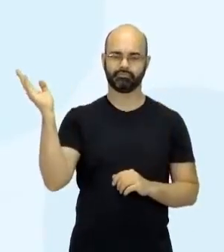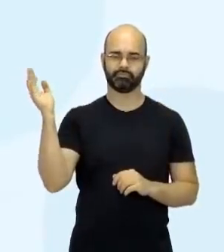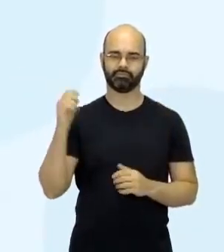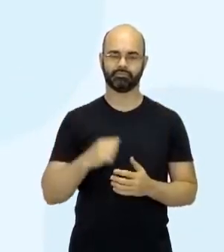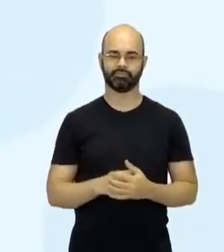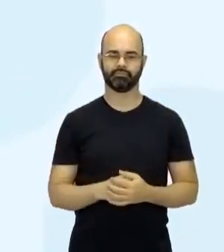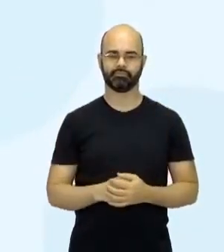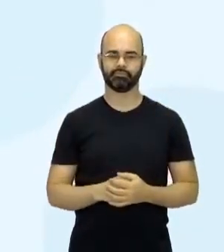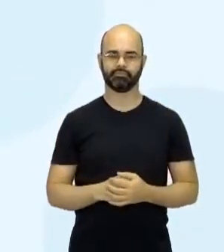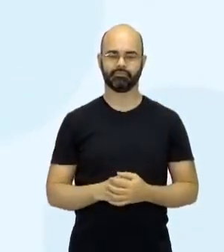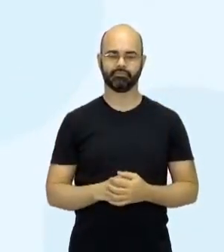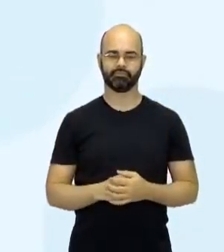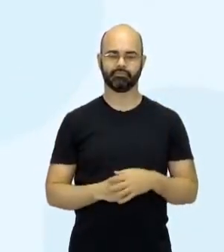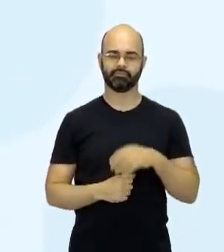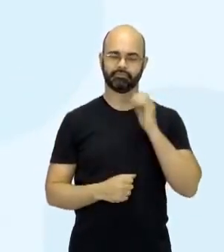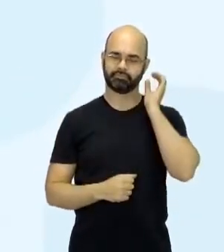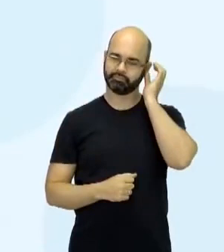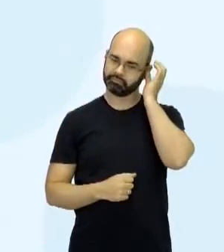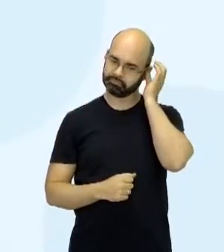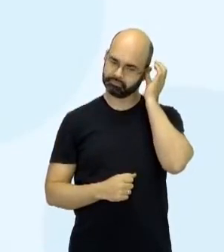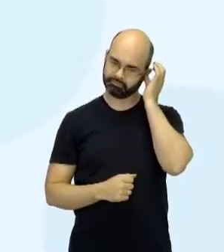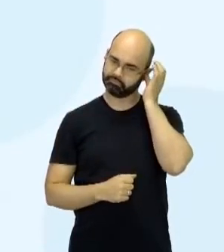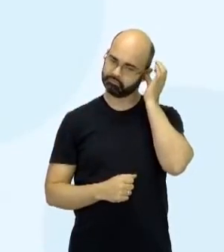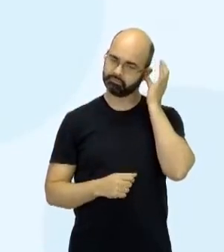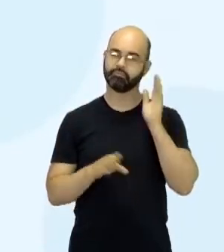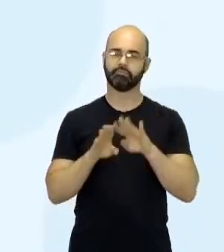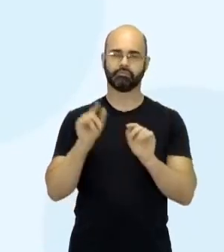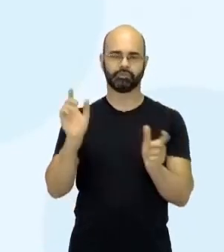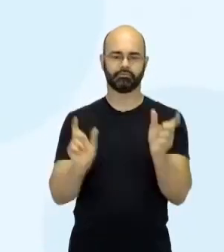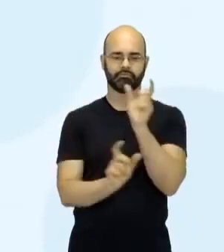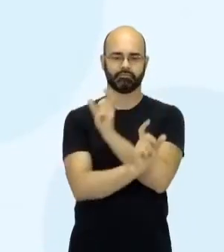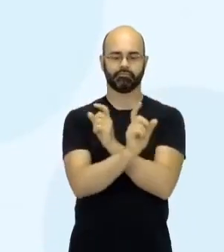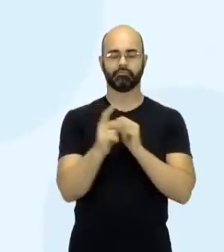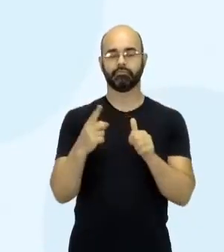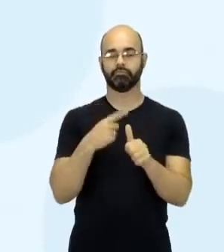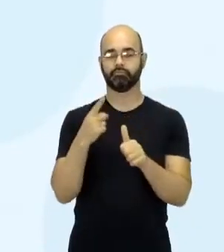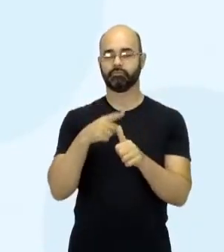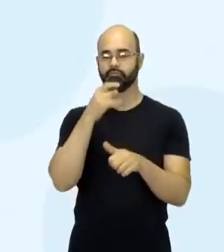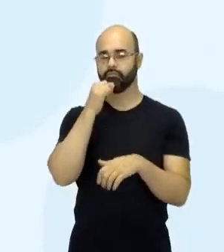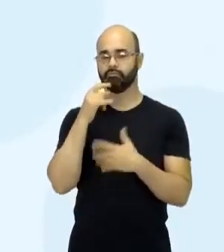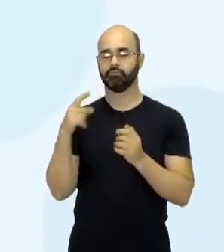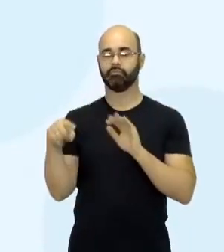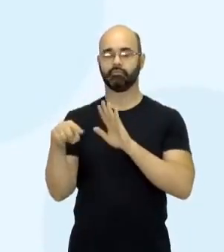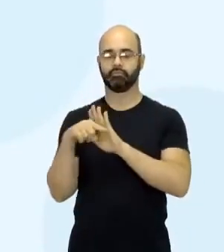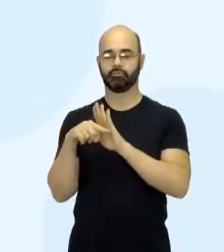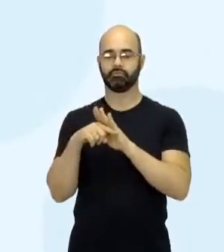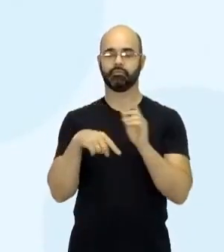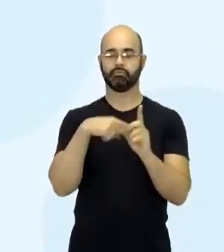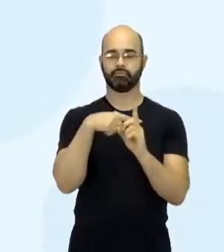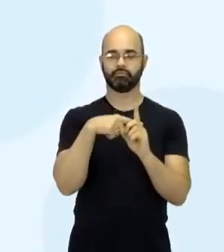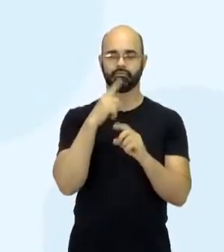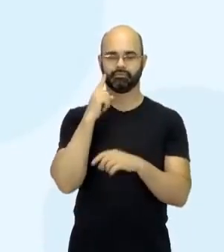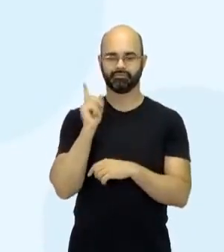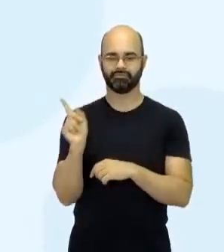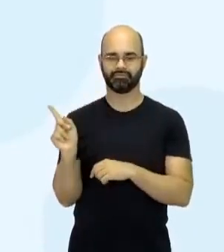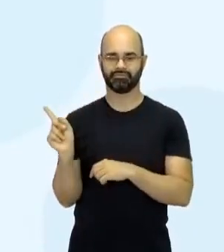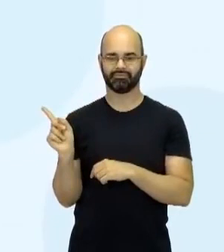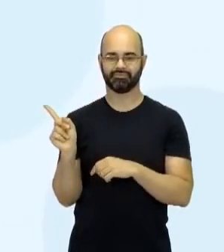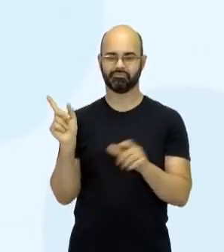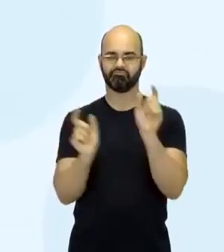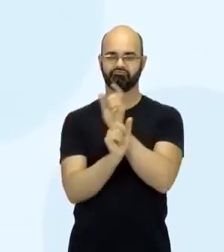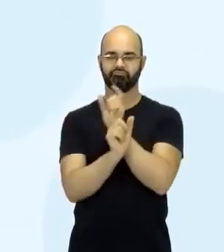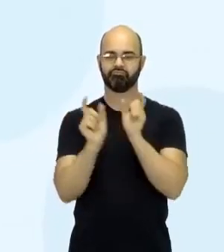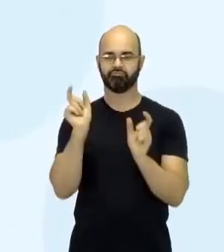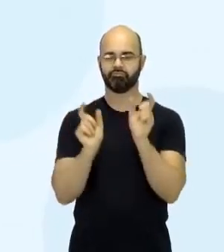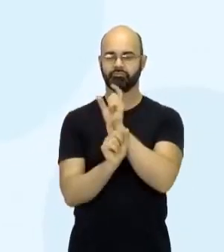negativo. A mesma coisa aqui, ó, se eu invertesse, né? Então, primeiro esse negativo com esse positivo aqui, ó,